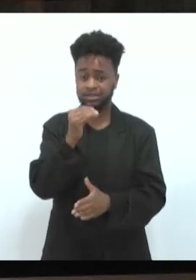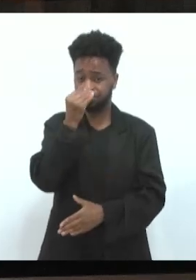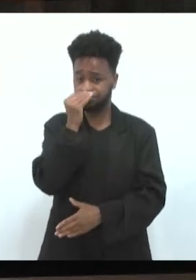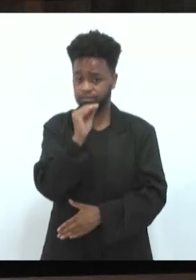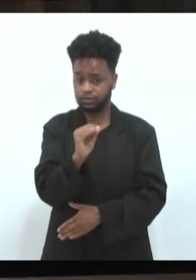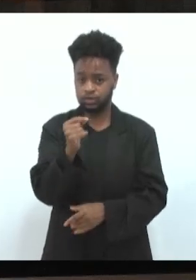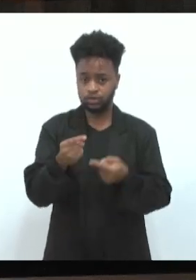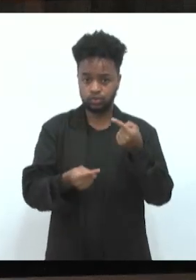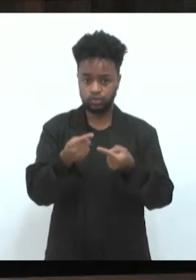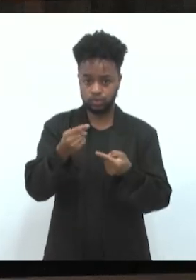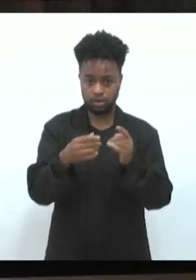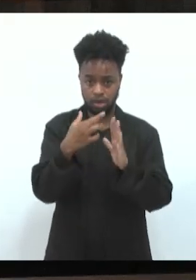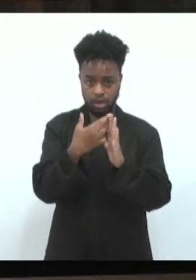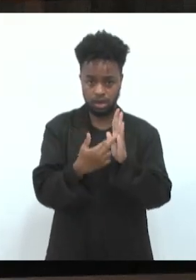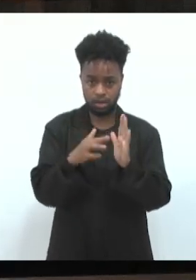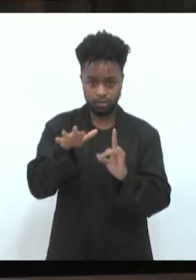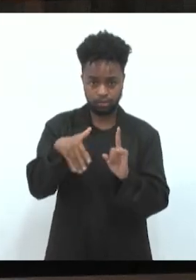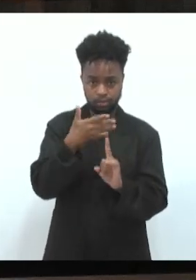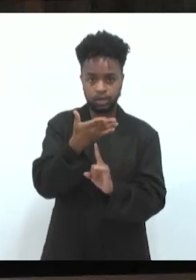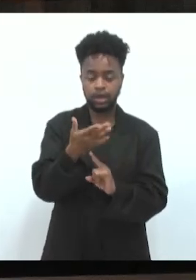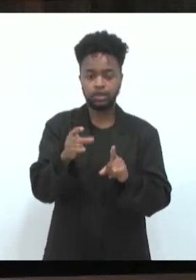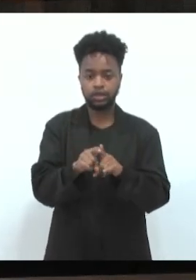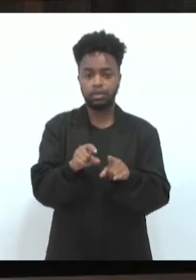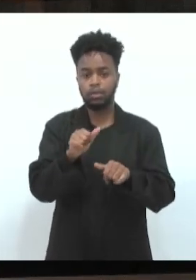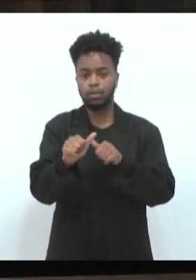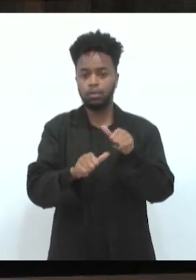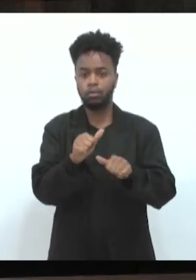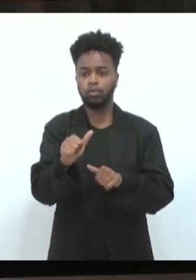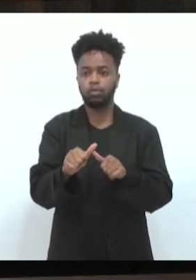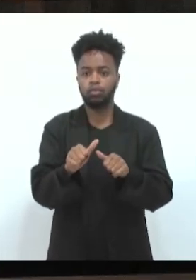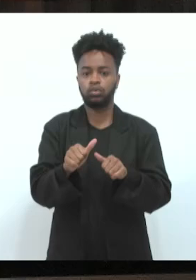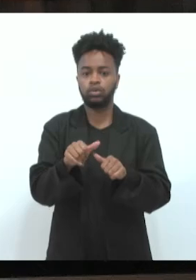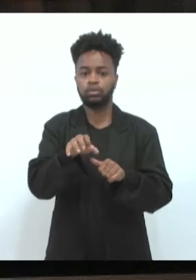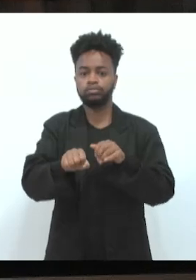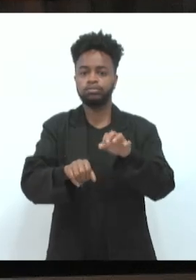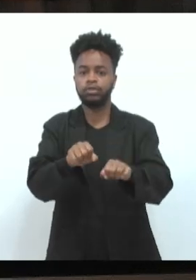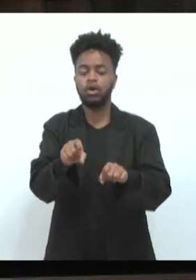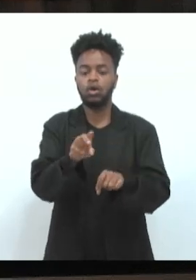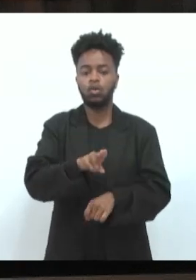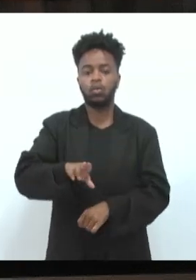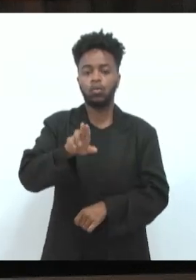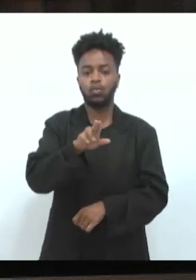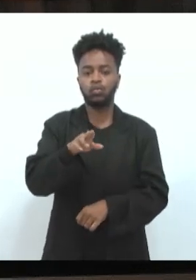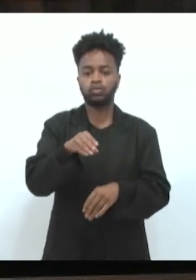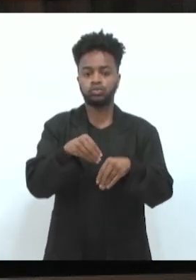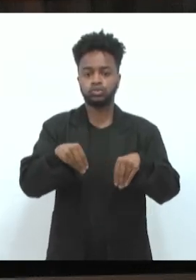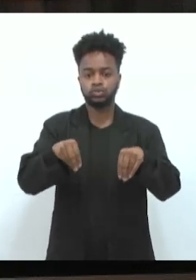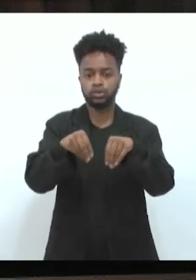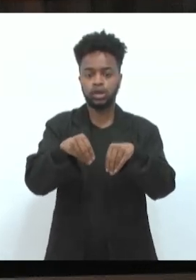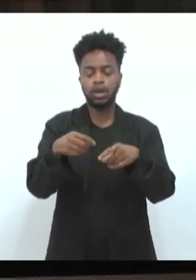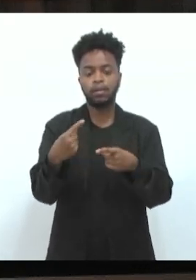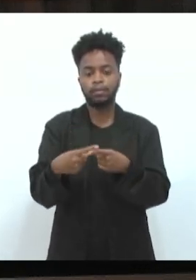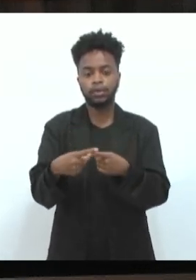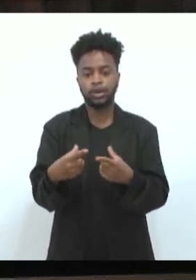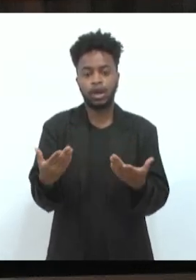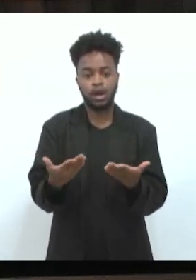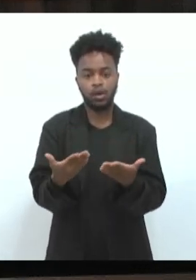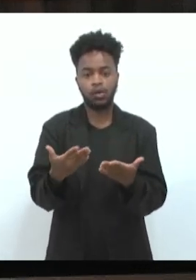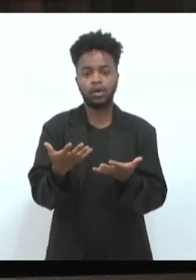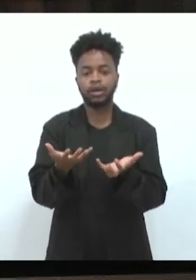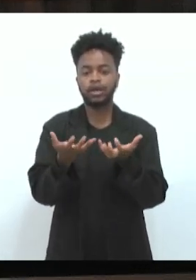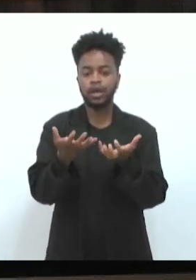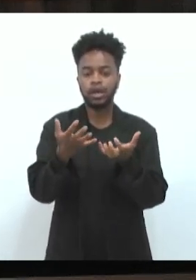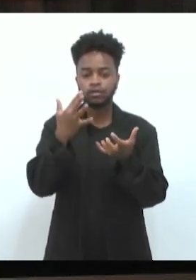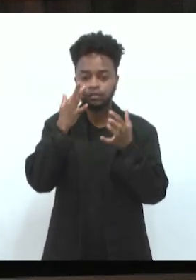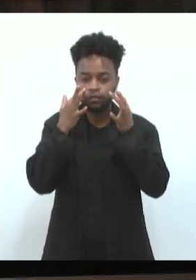discussão do Código Ambiental e mexem como estão mexendo na ocupação e no uso do solo, é porque estão ali para atender